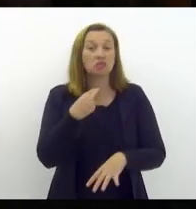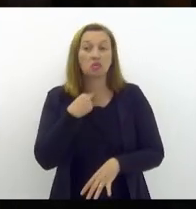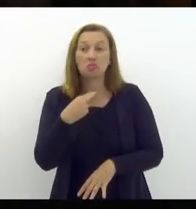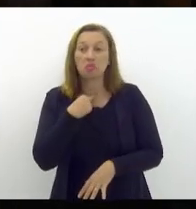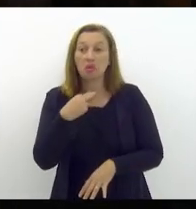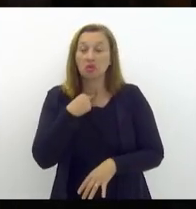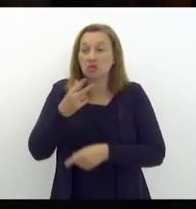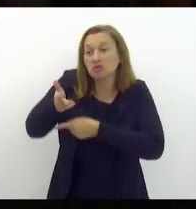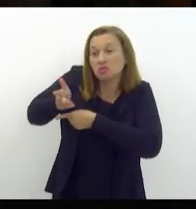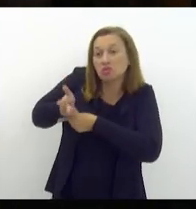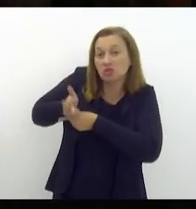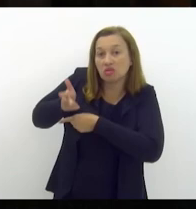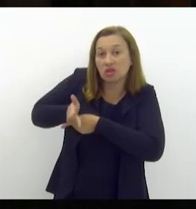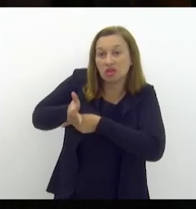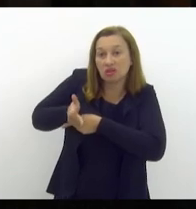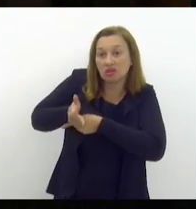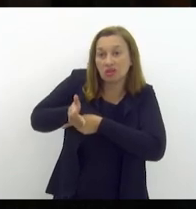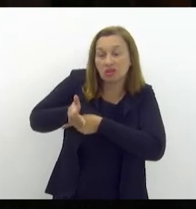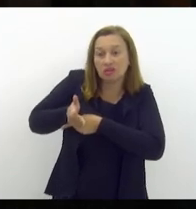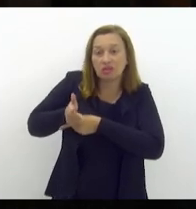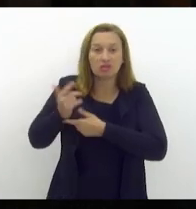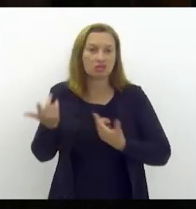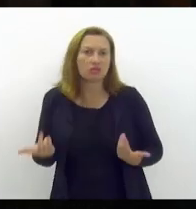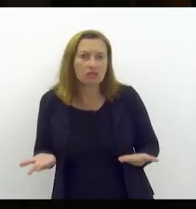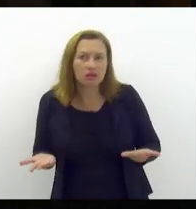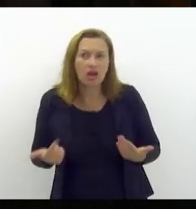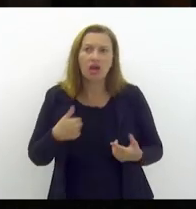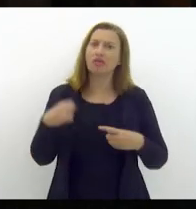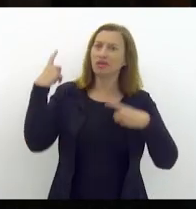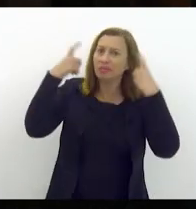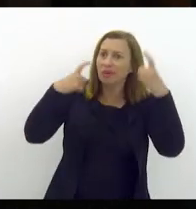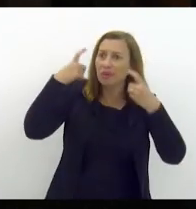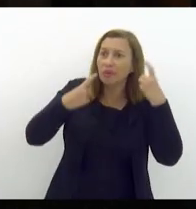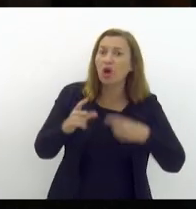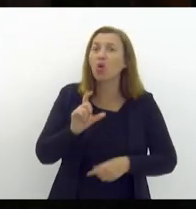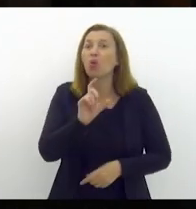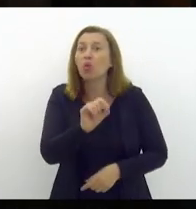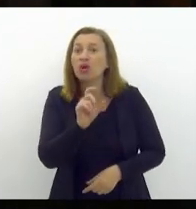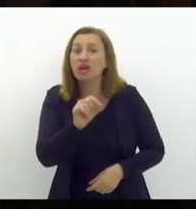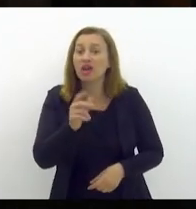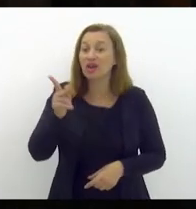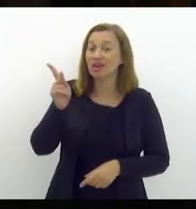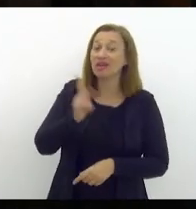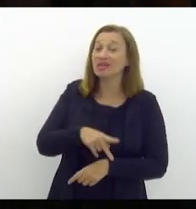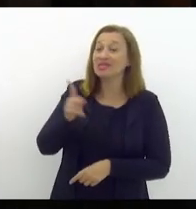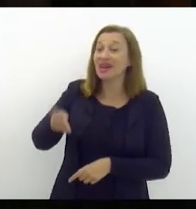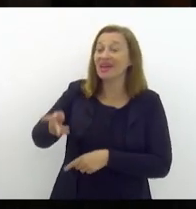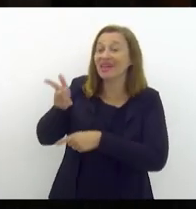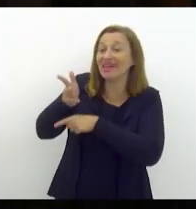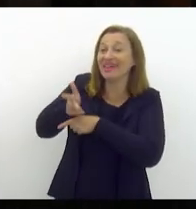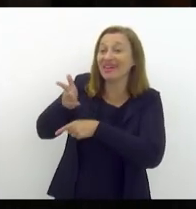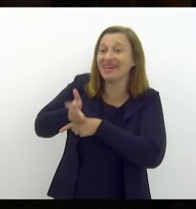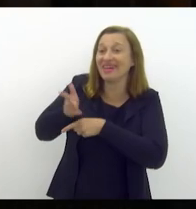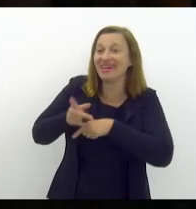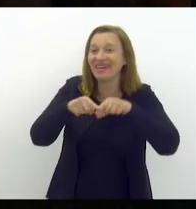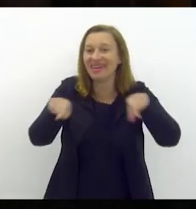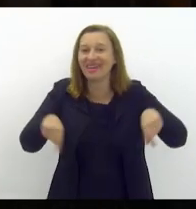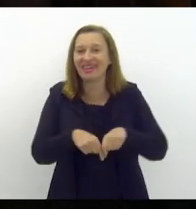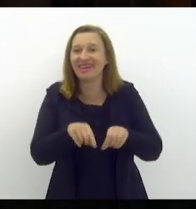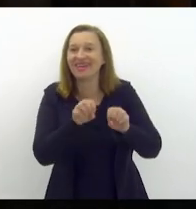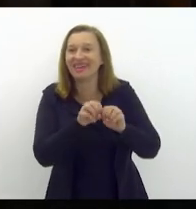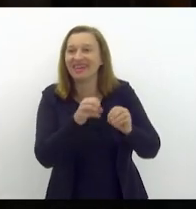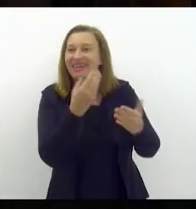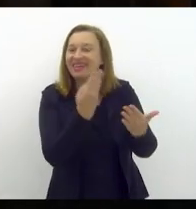ser monitorada por câmeras. Porque eu tenho que me preocupar com o que o professor está ensinando para os meus filhos na sala de aula. E